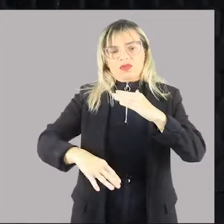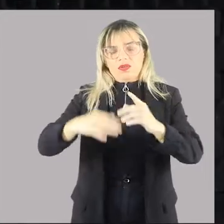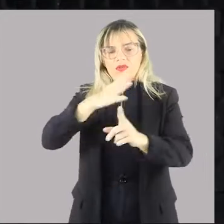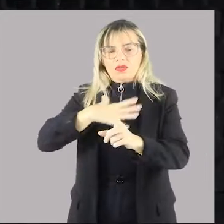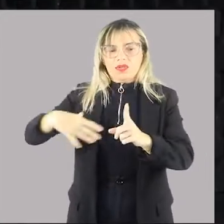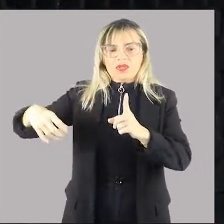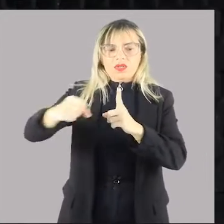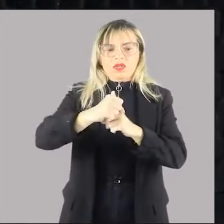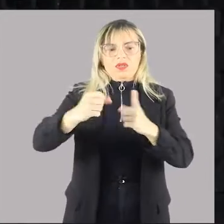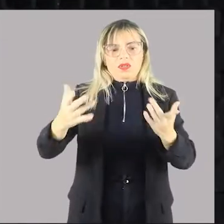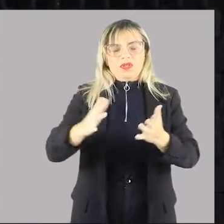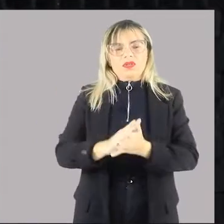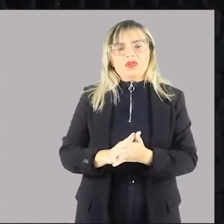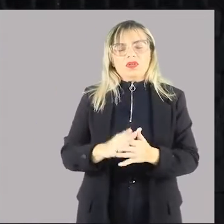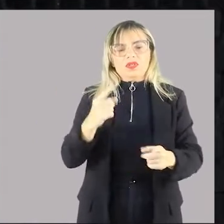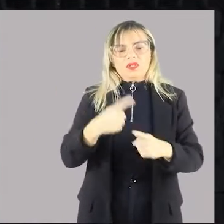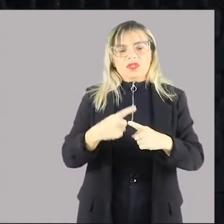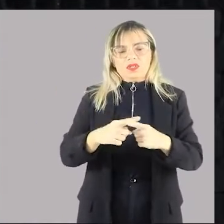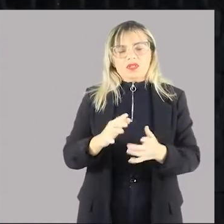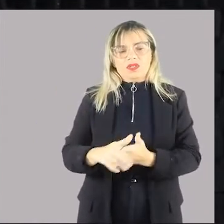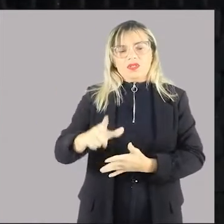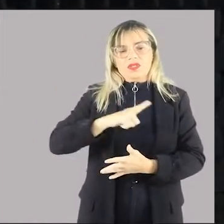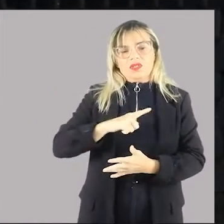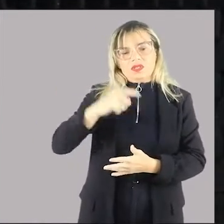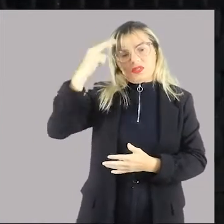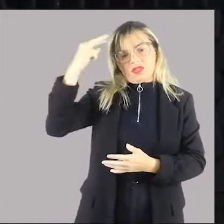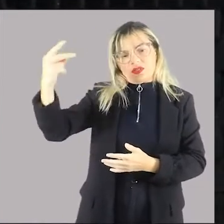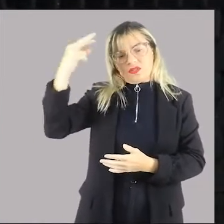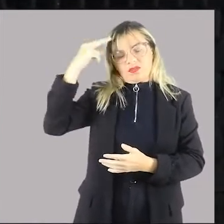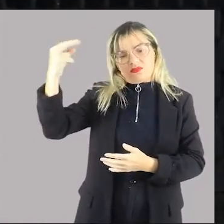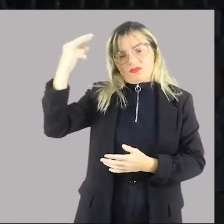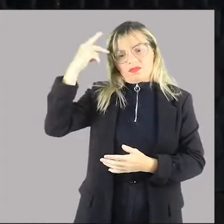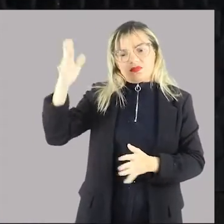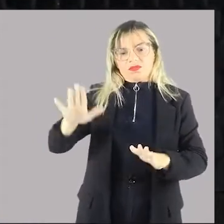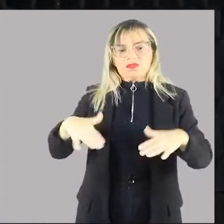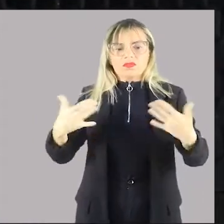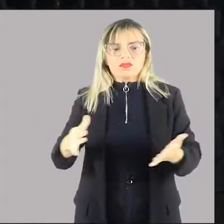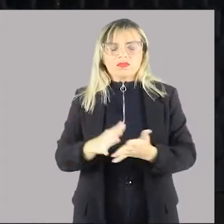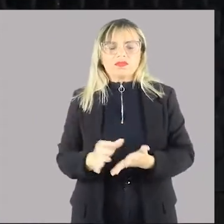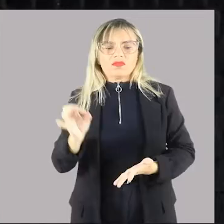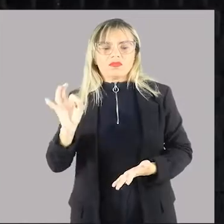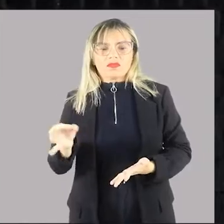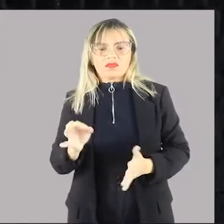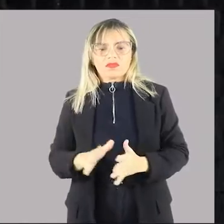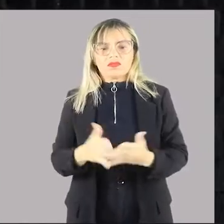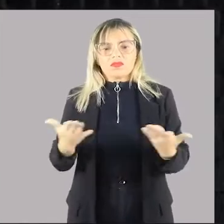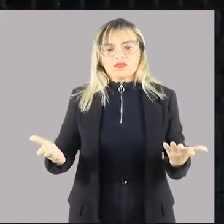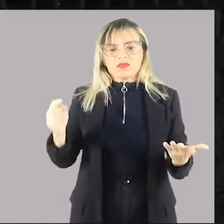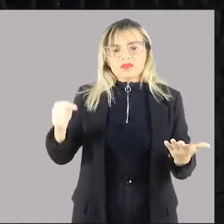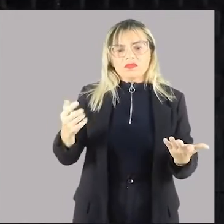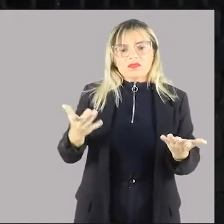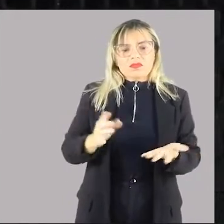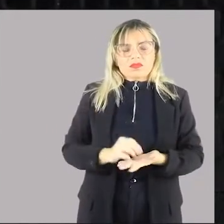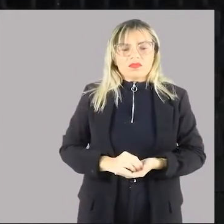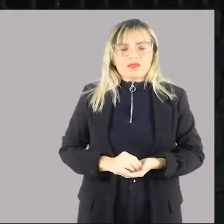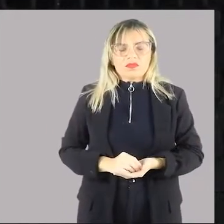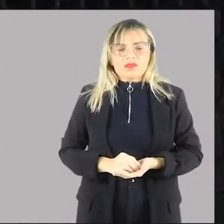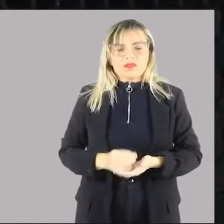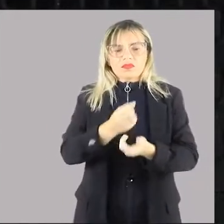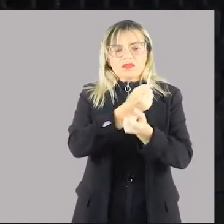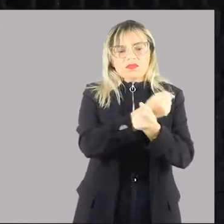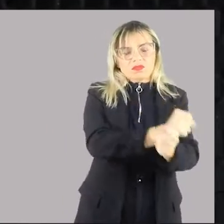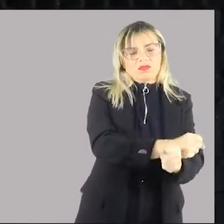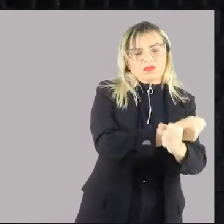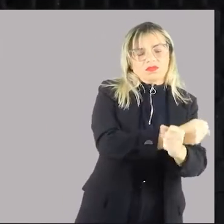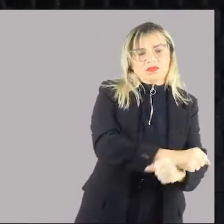Porque há uma historicidade, né? Existe uma historicidade, certo? Nessa questão, por conta da